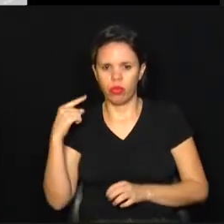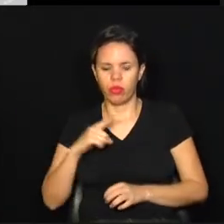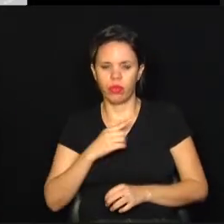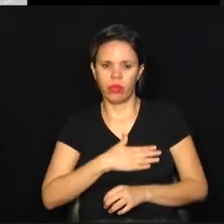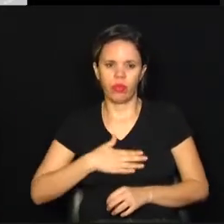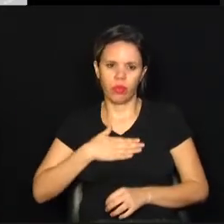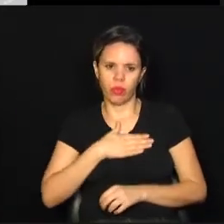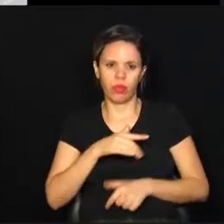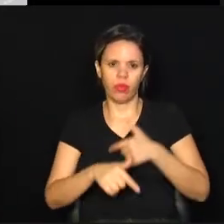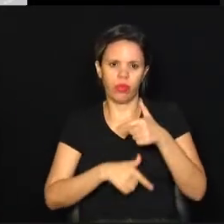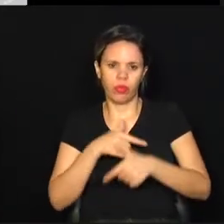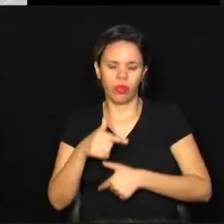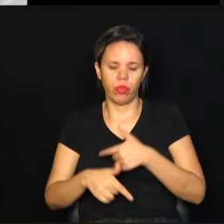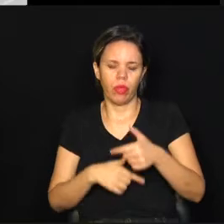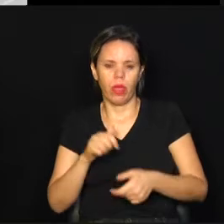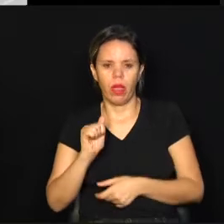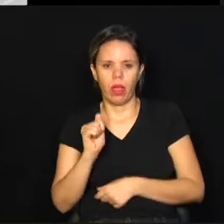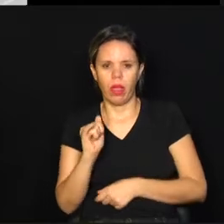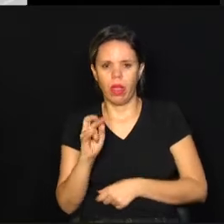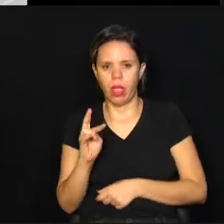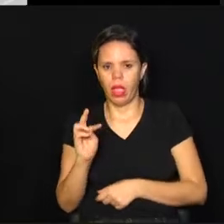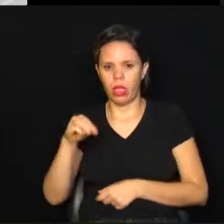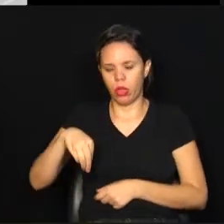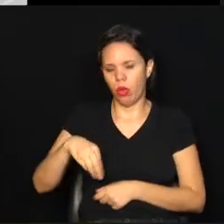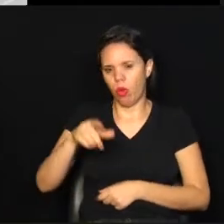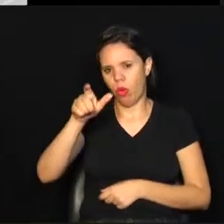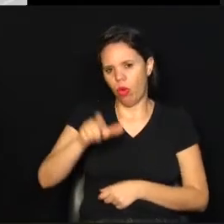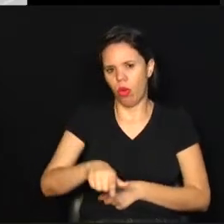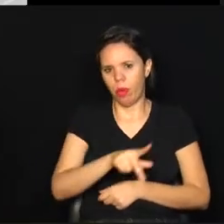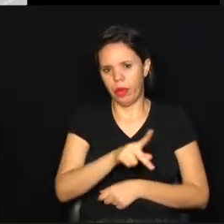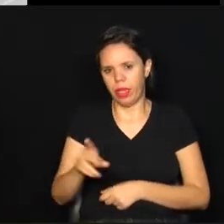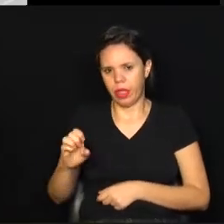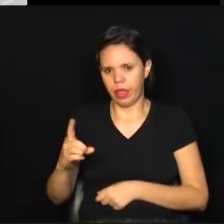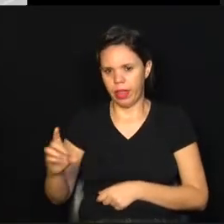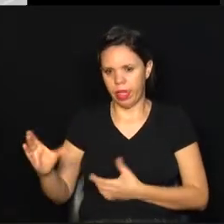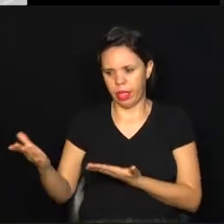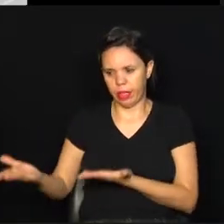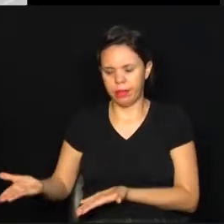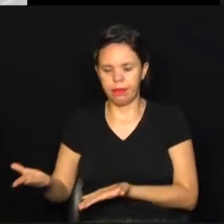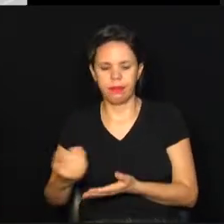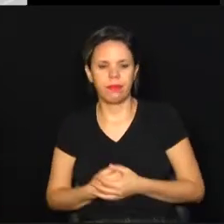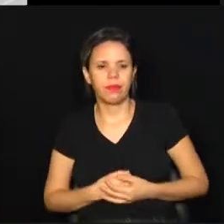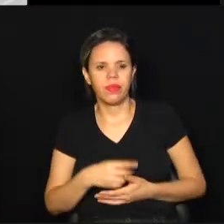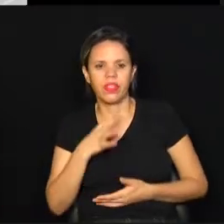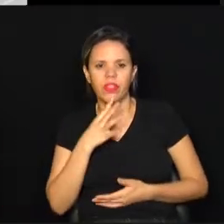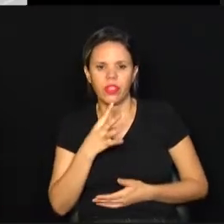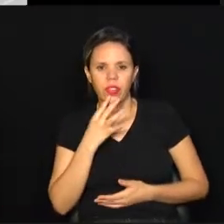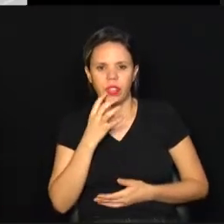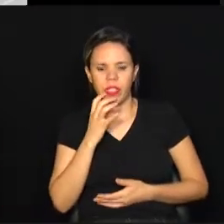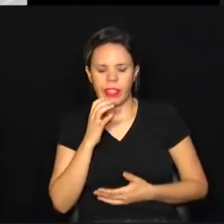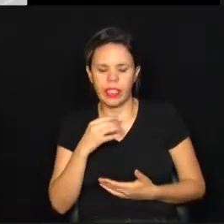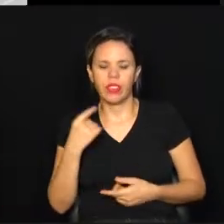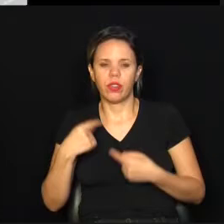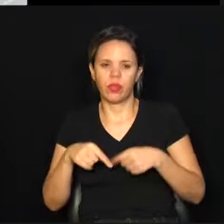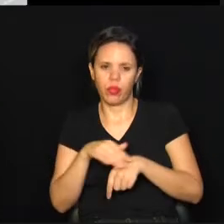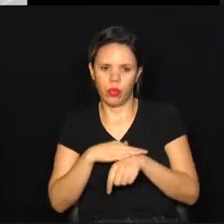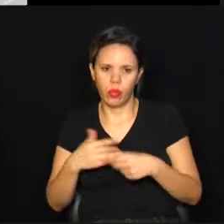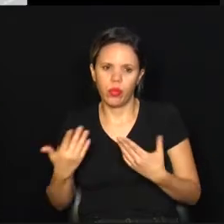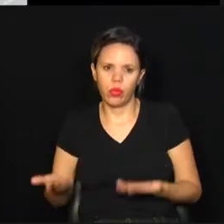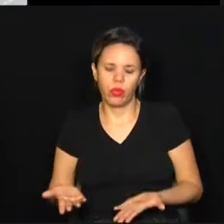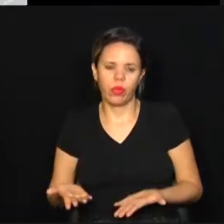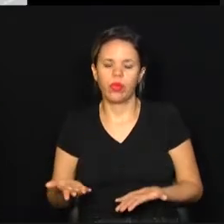de trabalhar com o Ayrton Camargo, que hoje é o presidente da INDEC, está aqui, então ele conhece muito bem esse debate, e